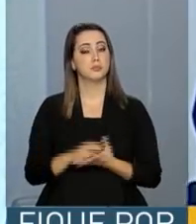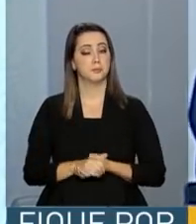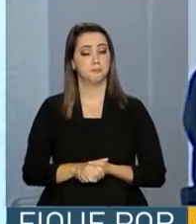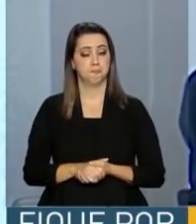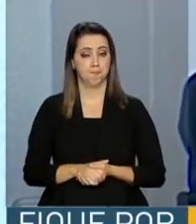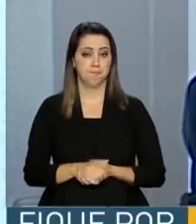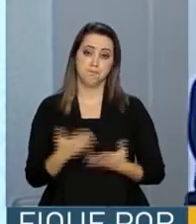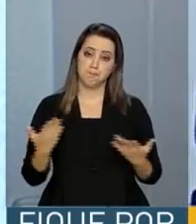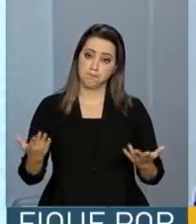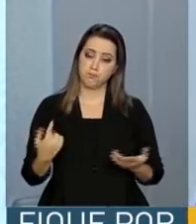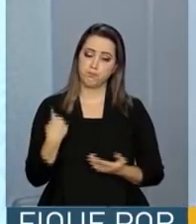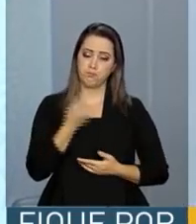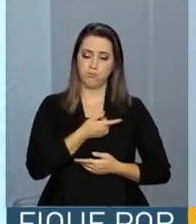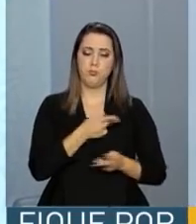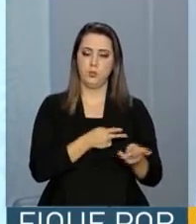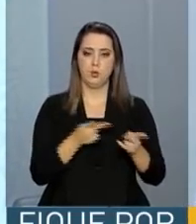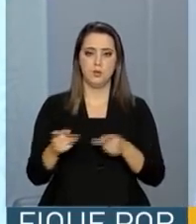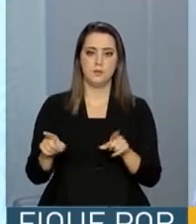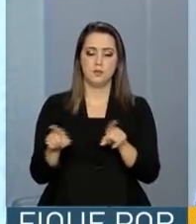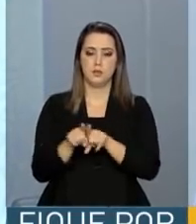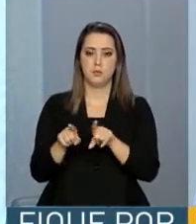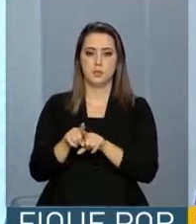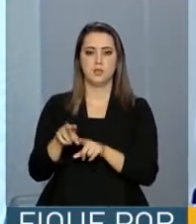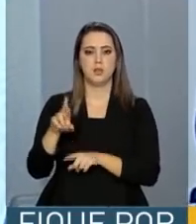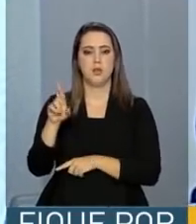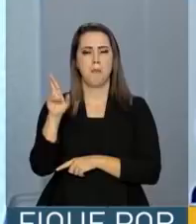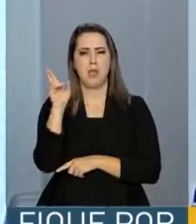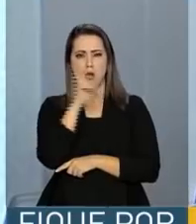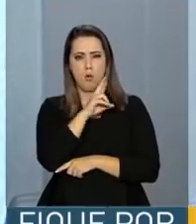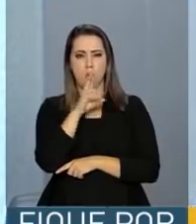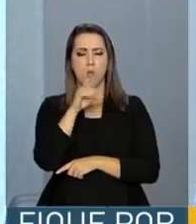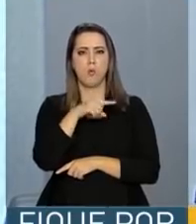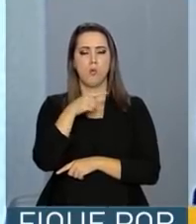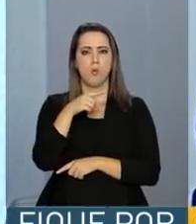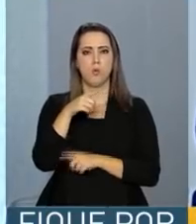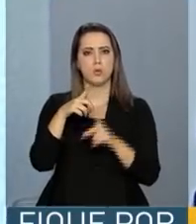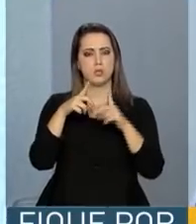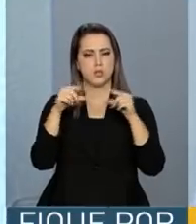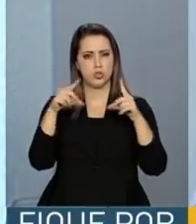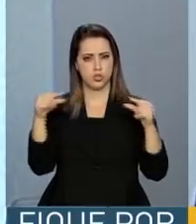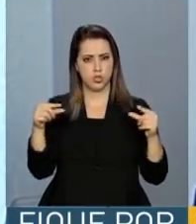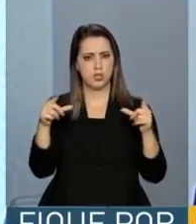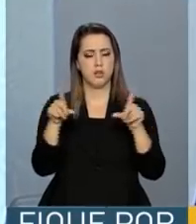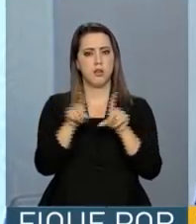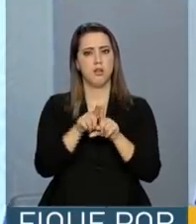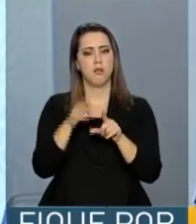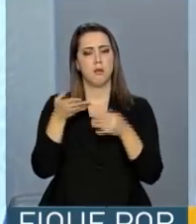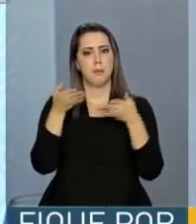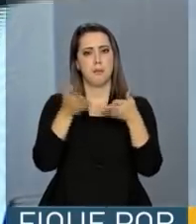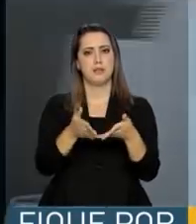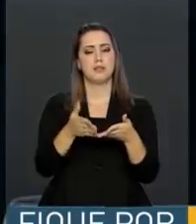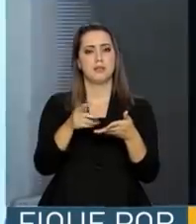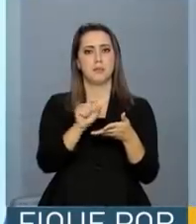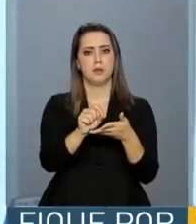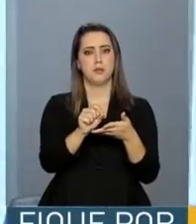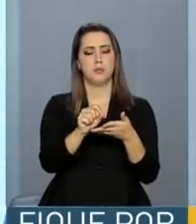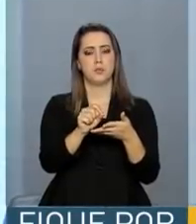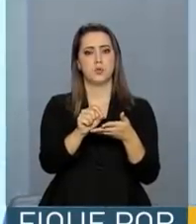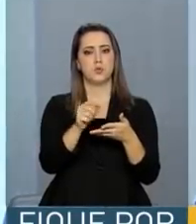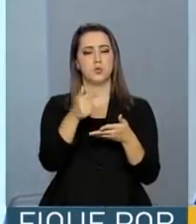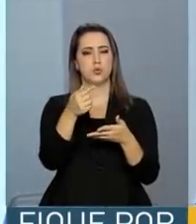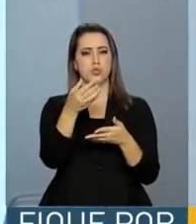claro visitamos digitamos a rússia a china participam do g20 no do brics